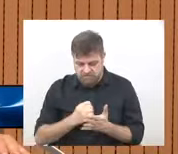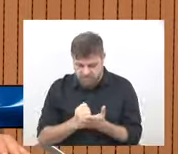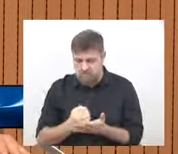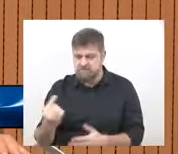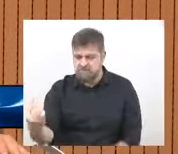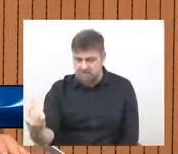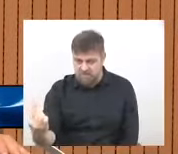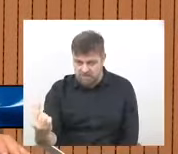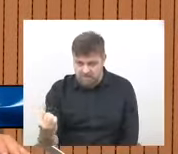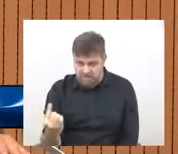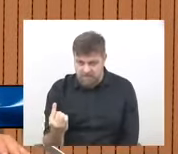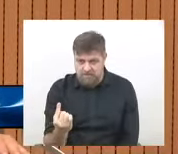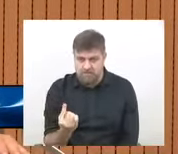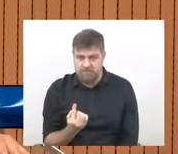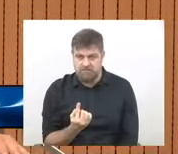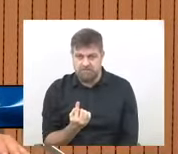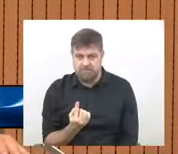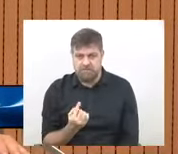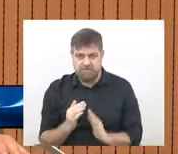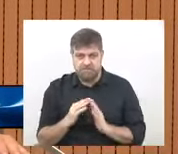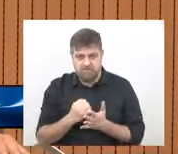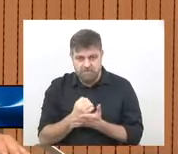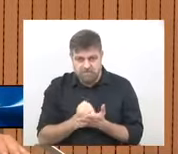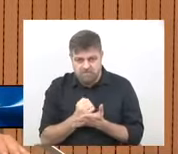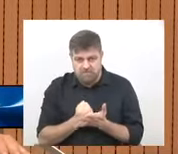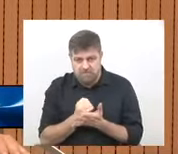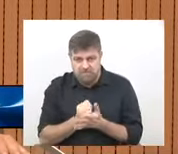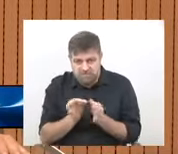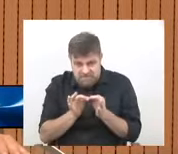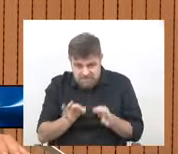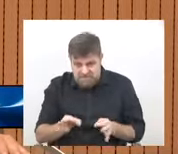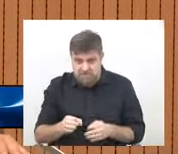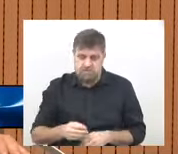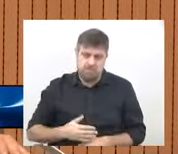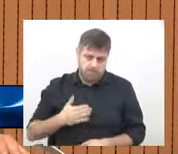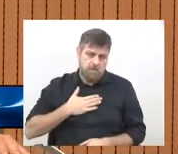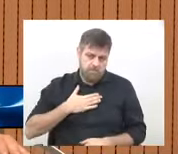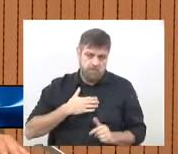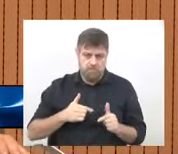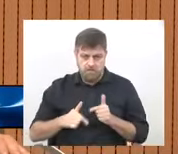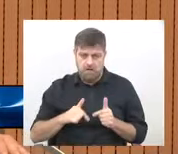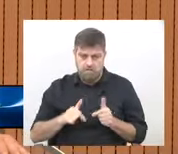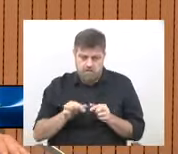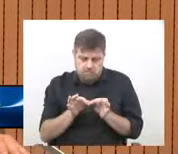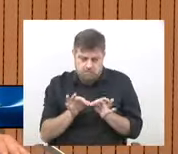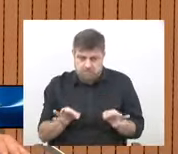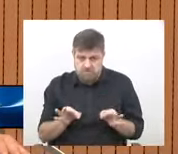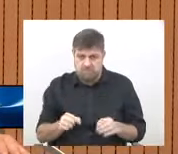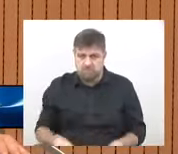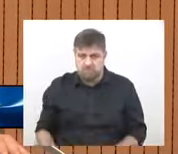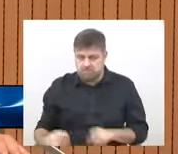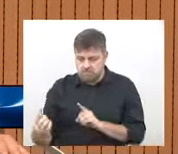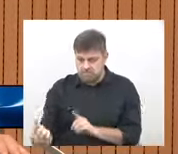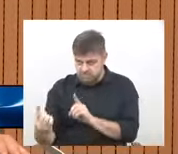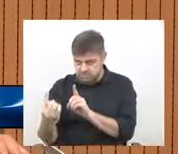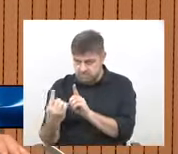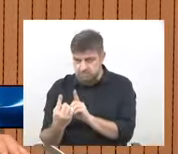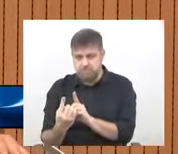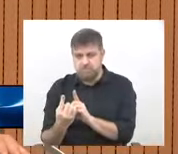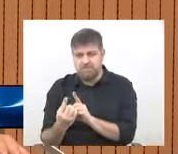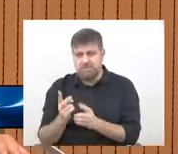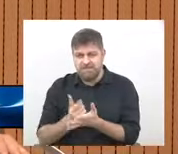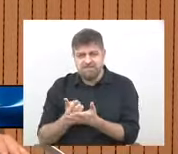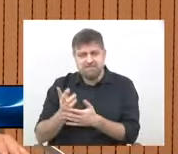ela nos prestigia lá naquela farmácia, uma drogaria simples que eu tenho, mas aonde que eu atendo as pessoas com o maior